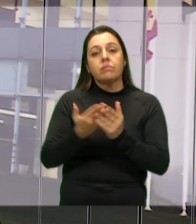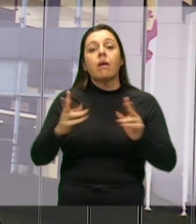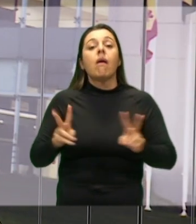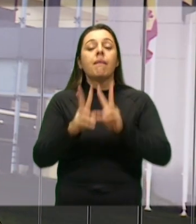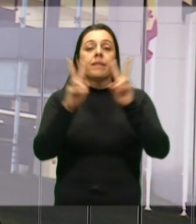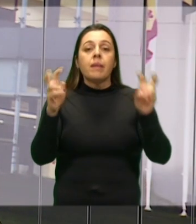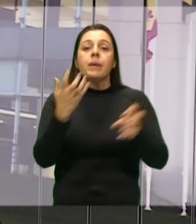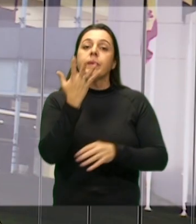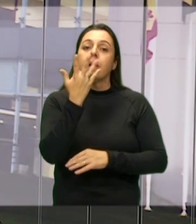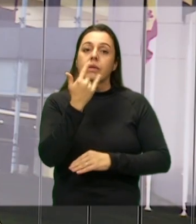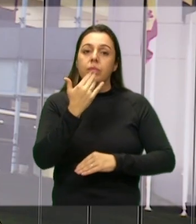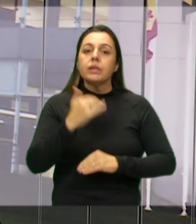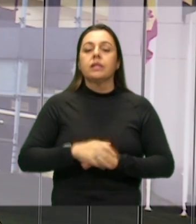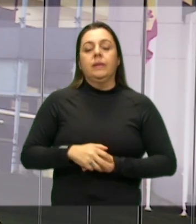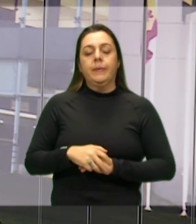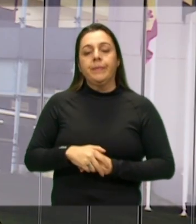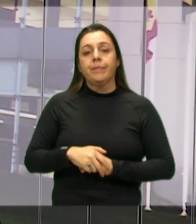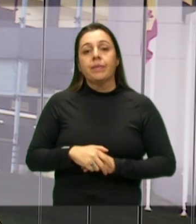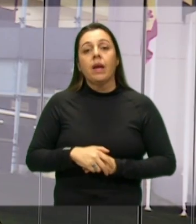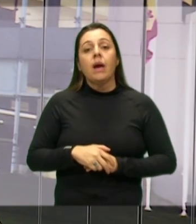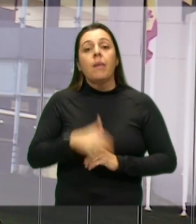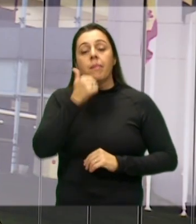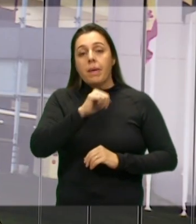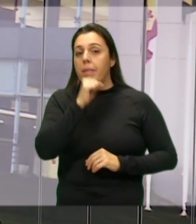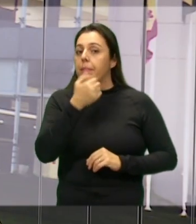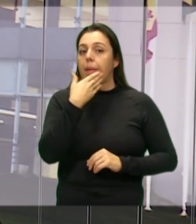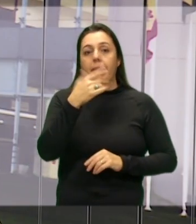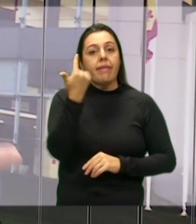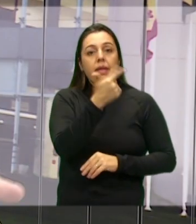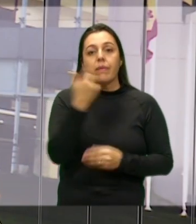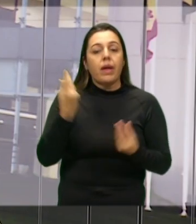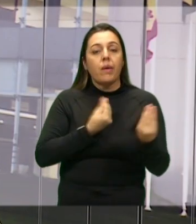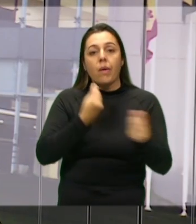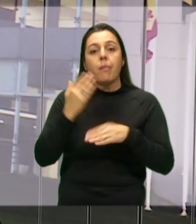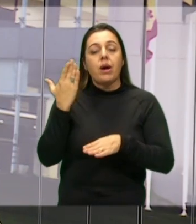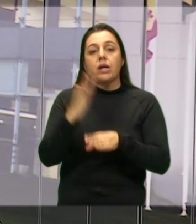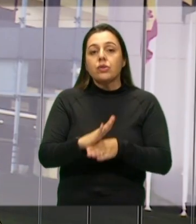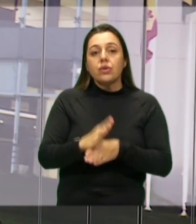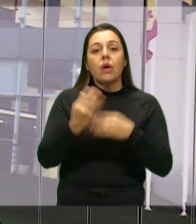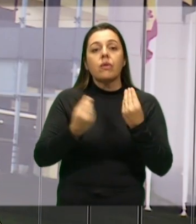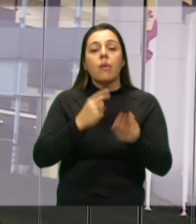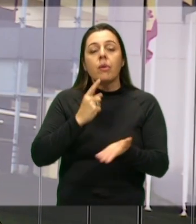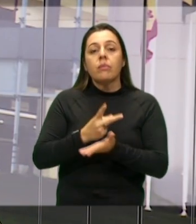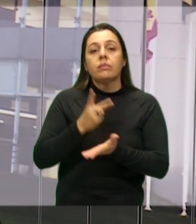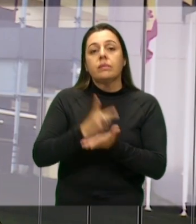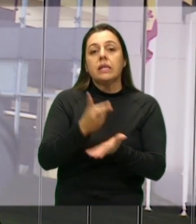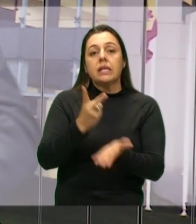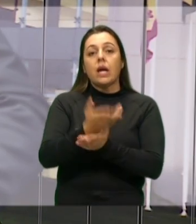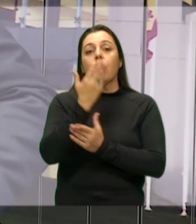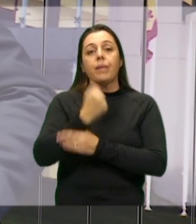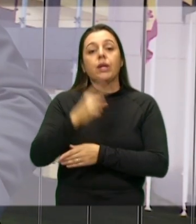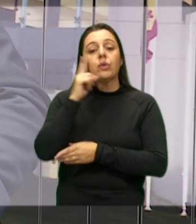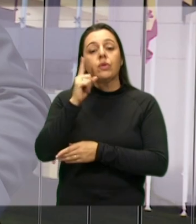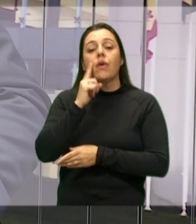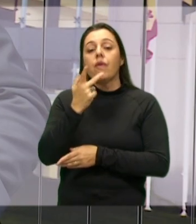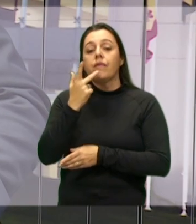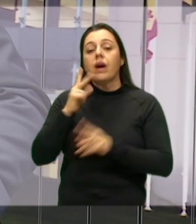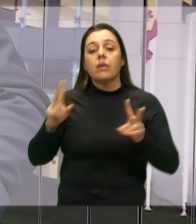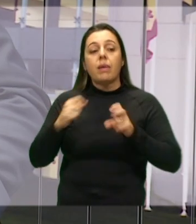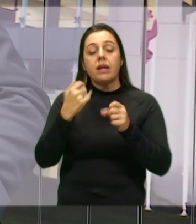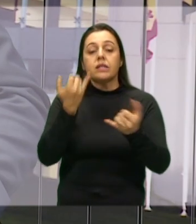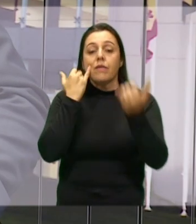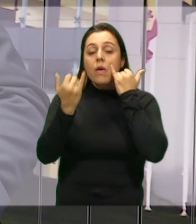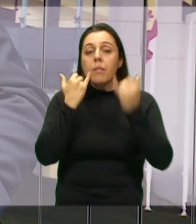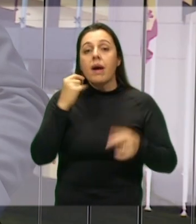questão da alimentação. Muitas pessoas, muitos pais não têm como ajudar, como ter alimentação todo dia. E eu falo isso baseado em